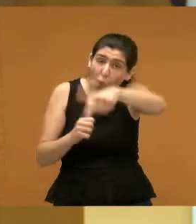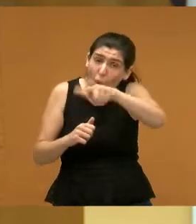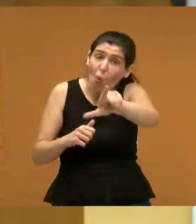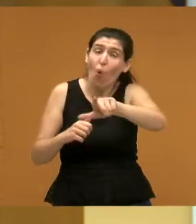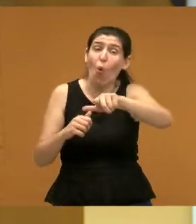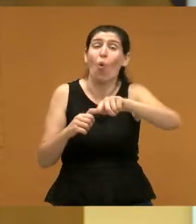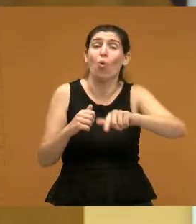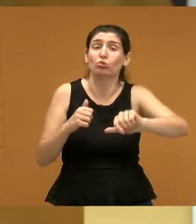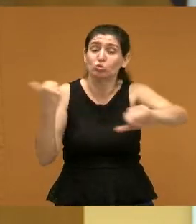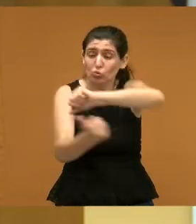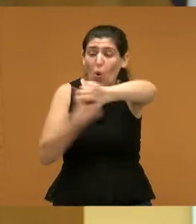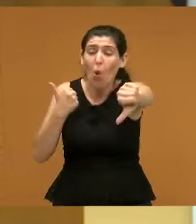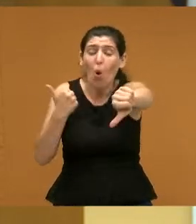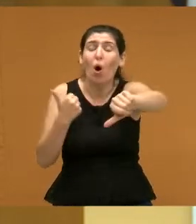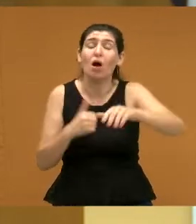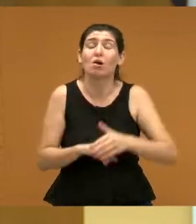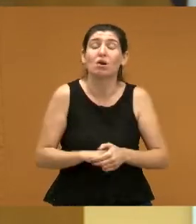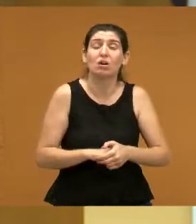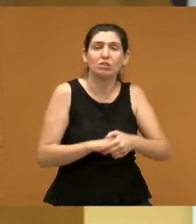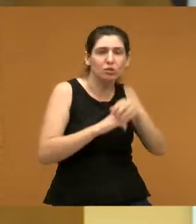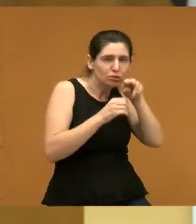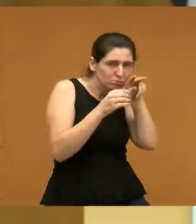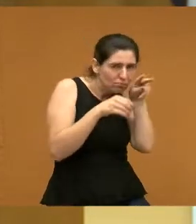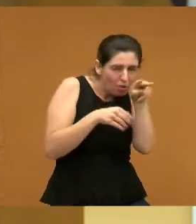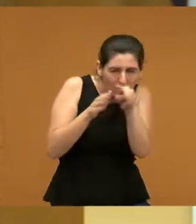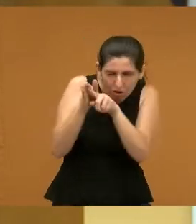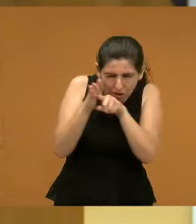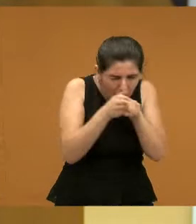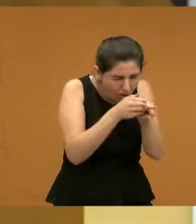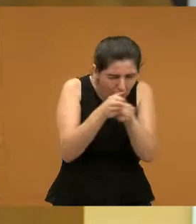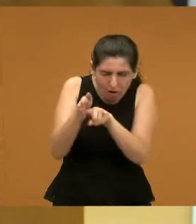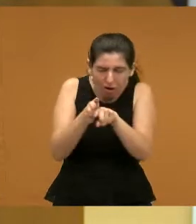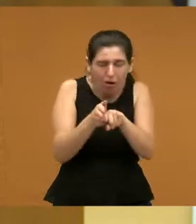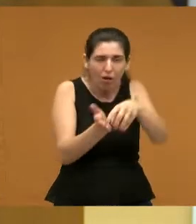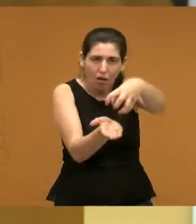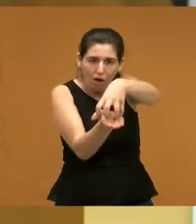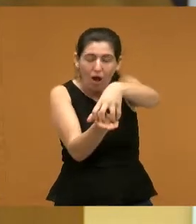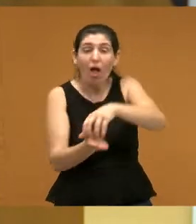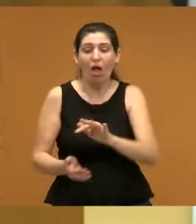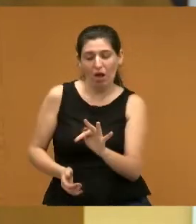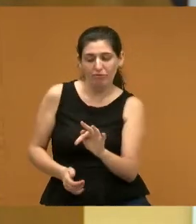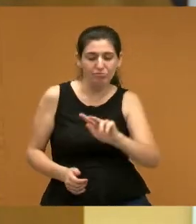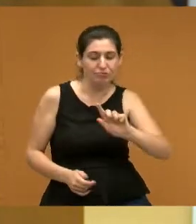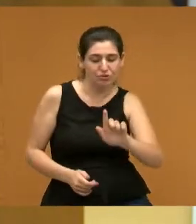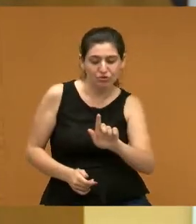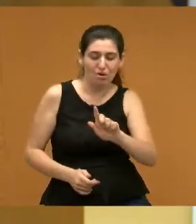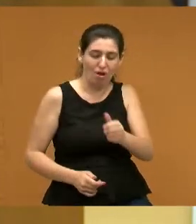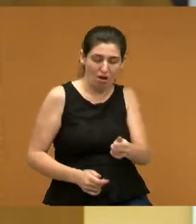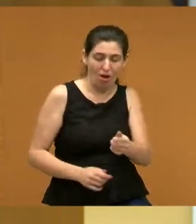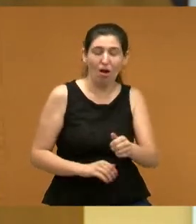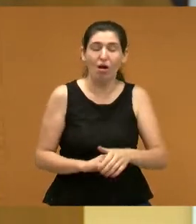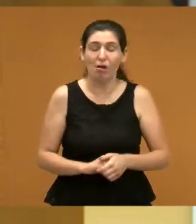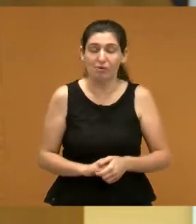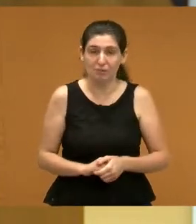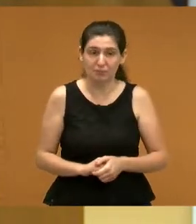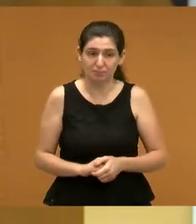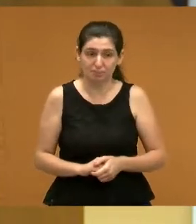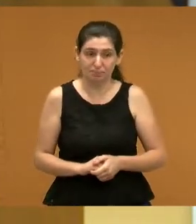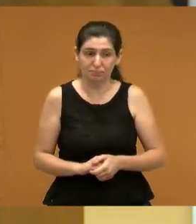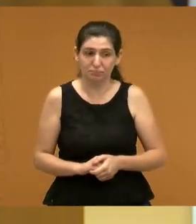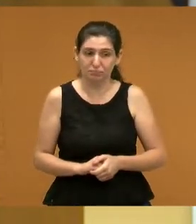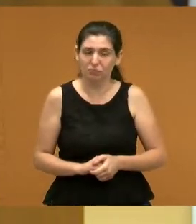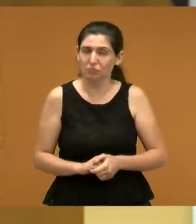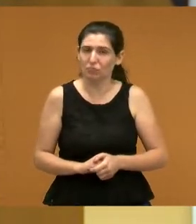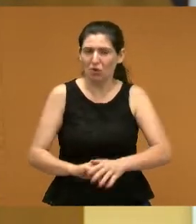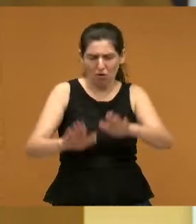funções gratificadas de supervisor de unidade, a FGA, cuja designação é